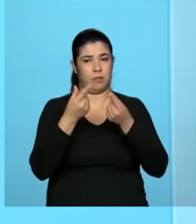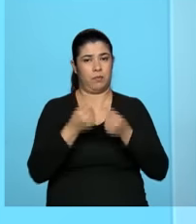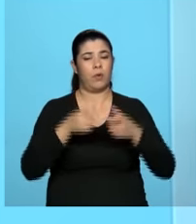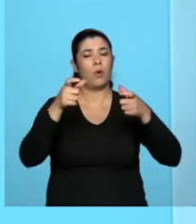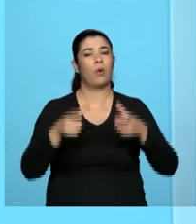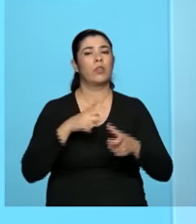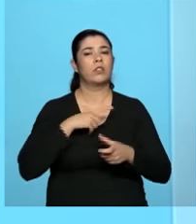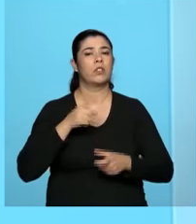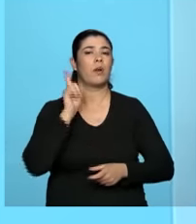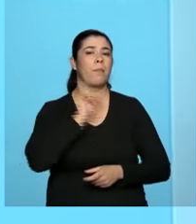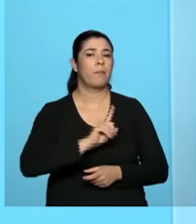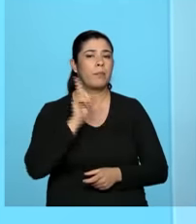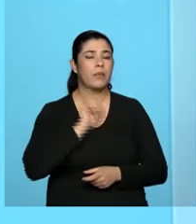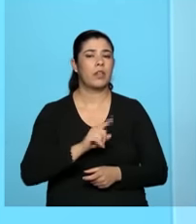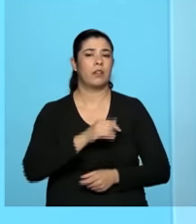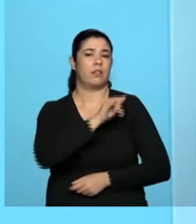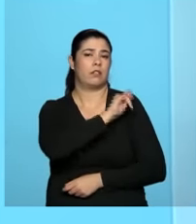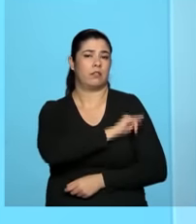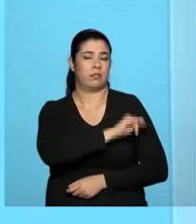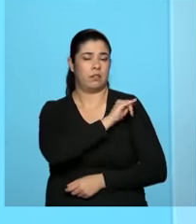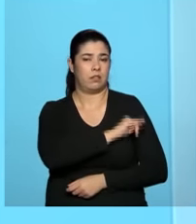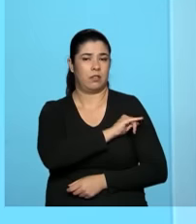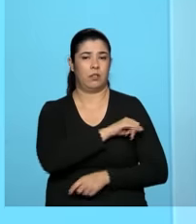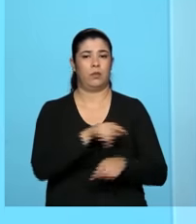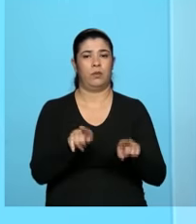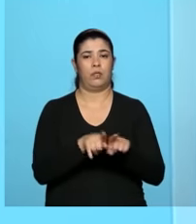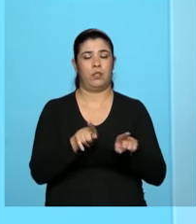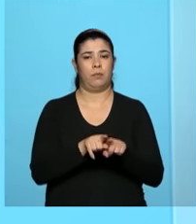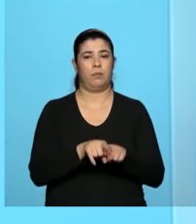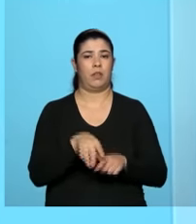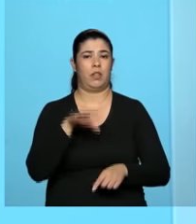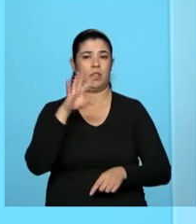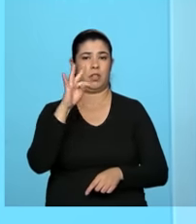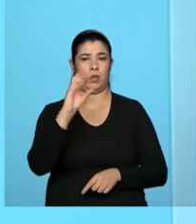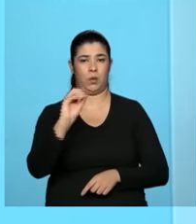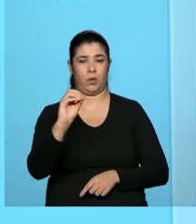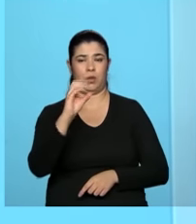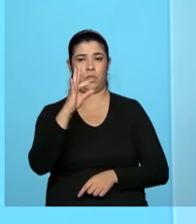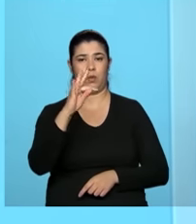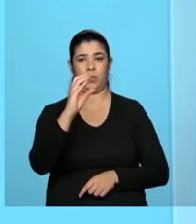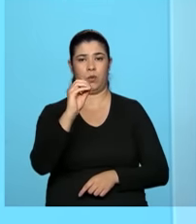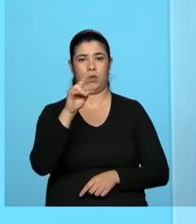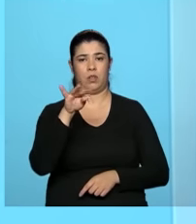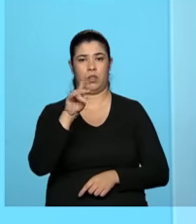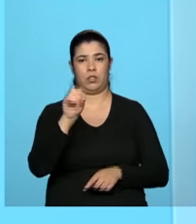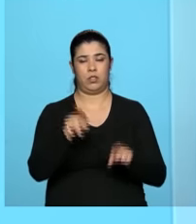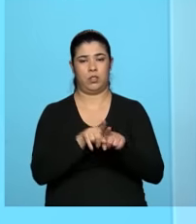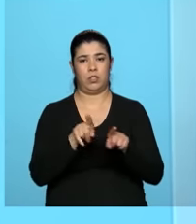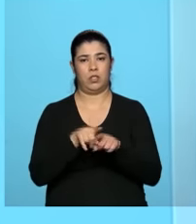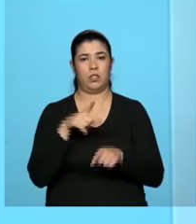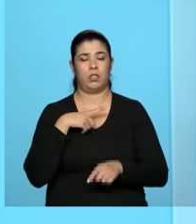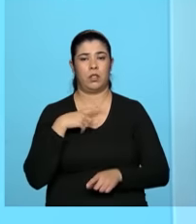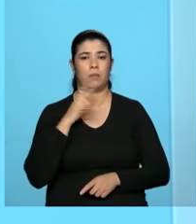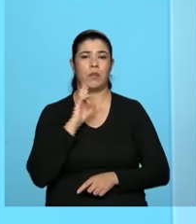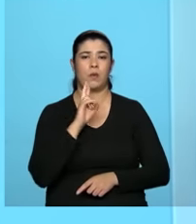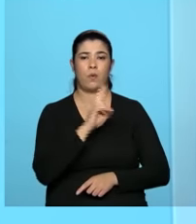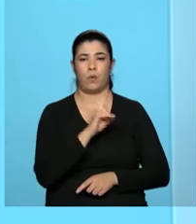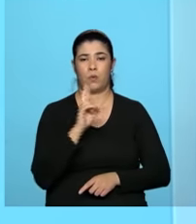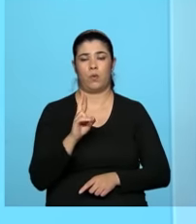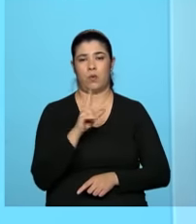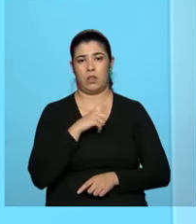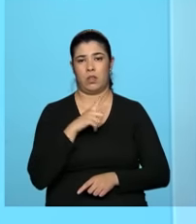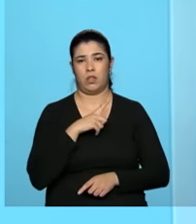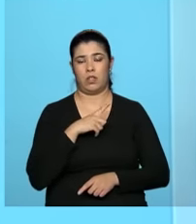Minas Gerais, Rio de Janeiro, nos estados de Tocantins e Rondônia e da Paraíba. Esse é